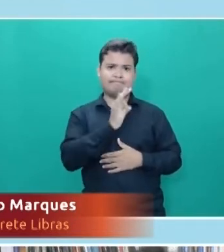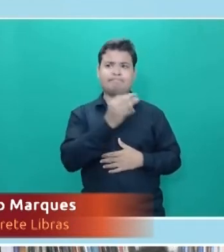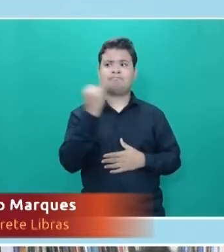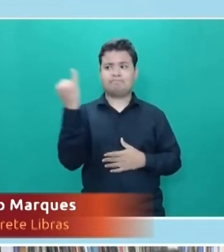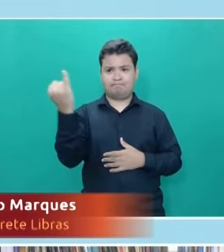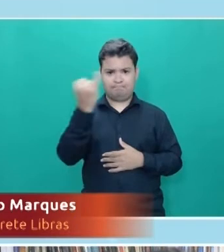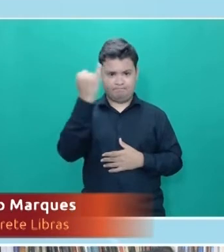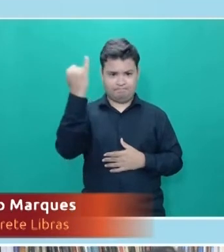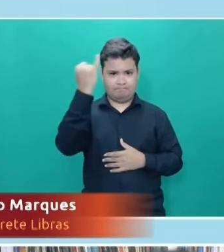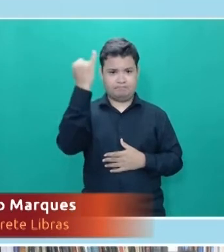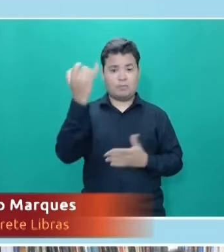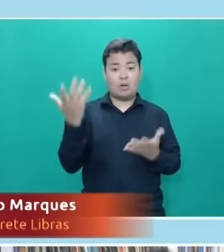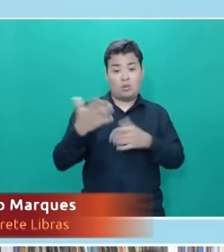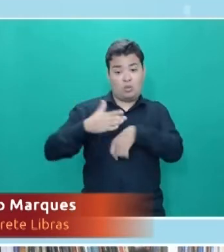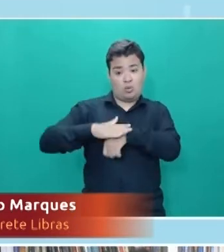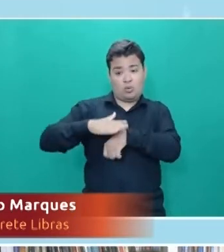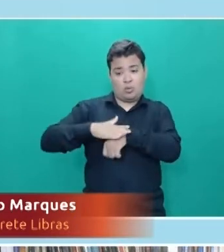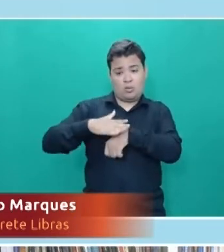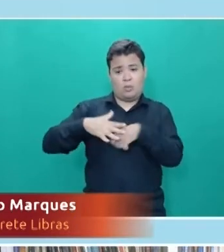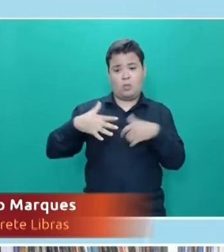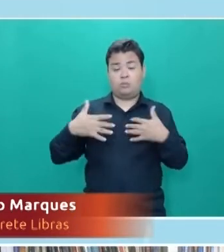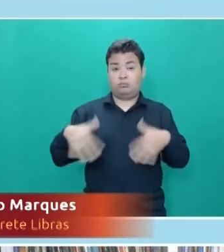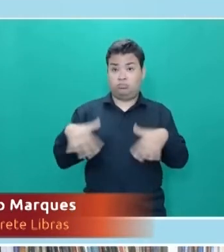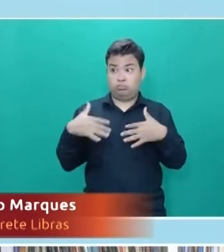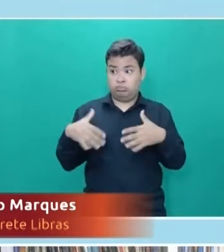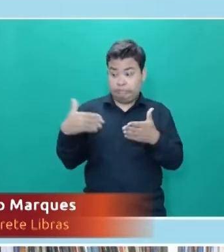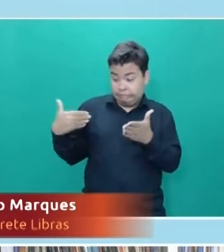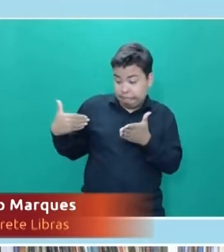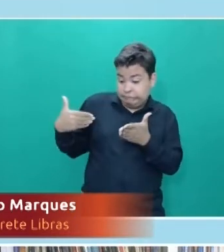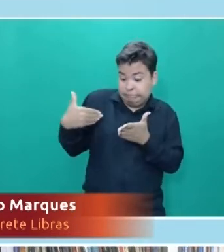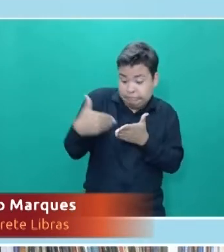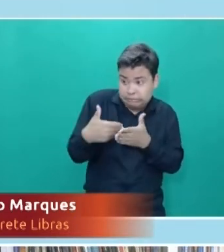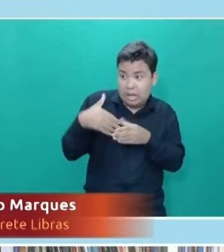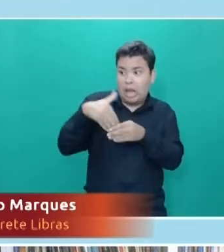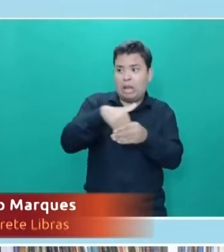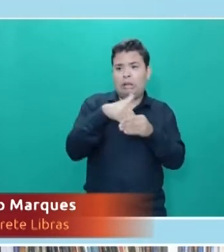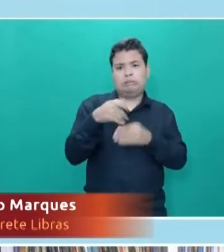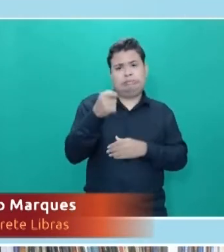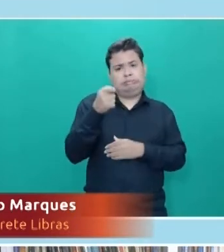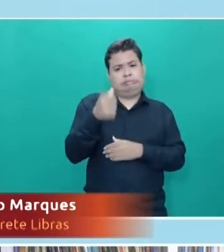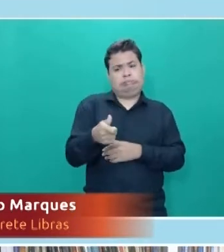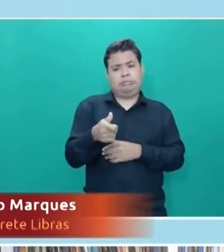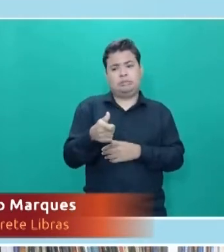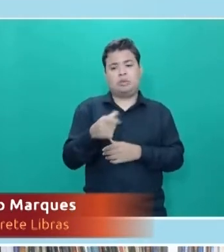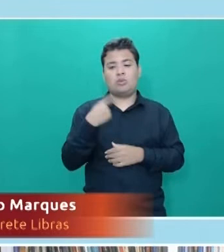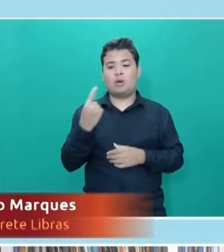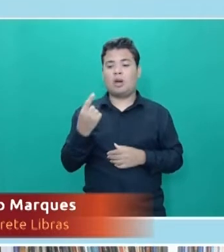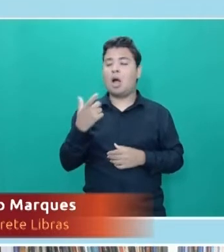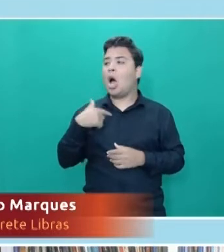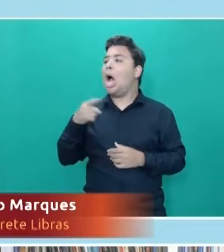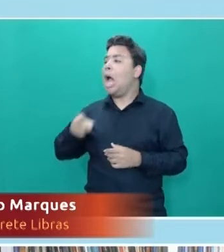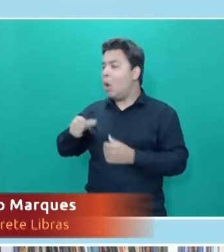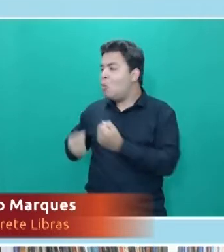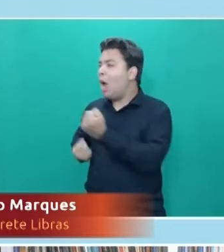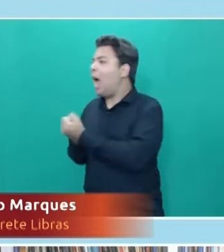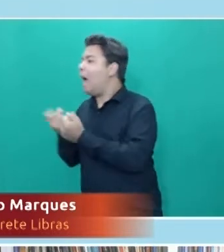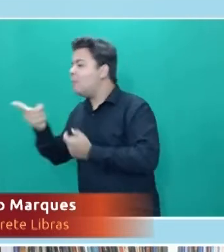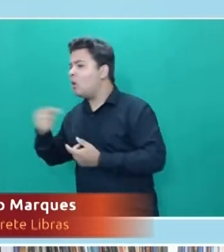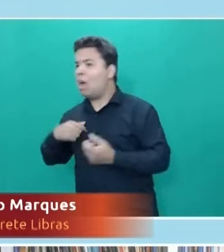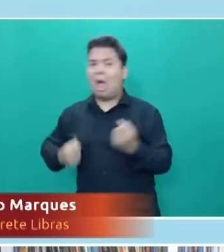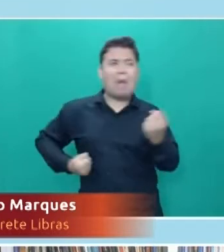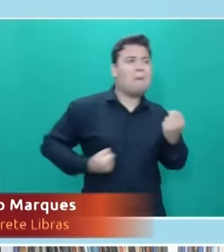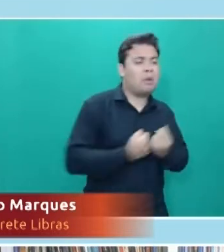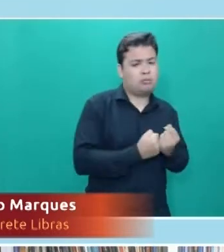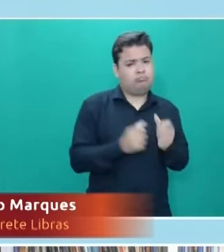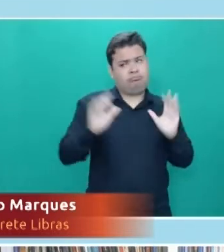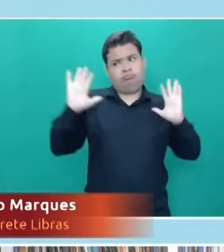fase crucial de uma eleição que se aproxima. Nós não estamos aqui para tomar lado em razão das propostas do candidato